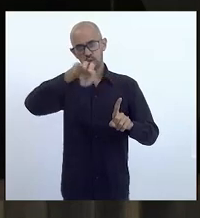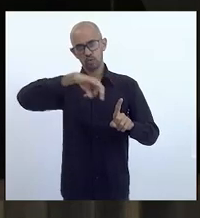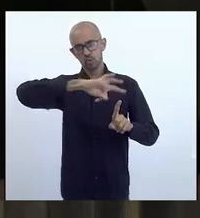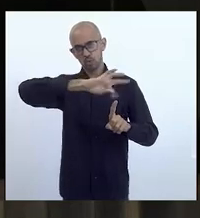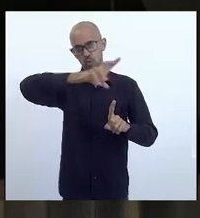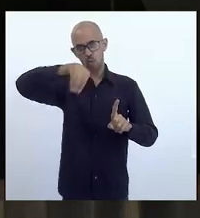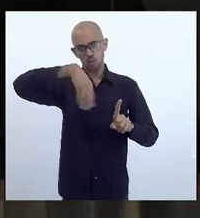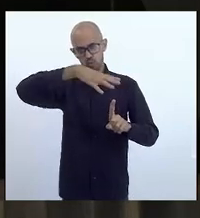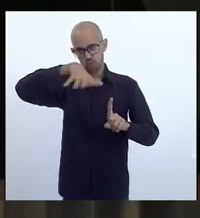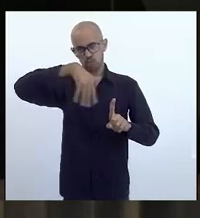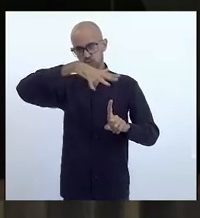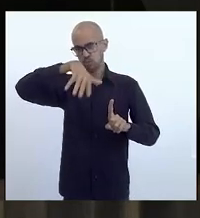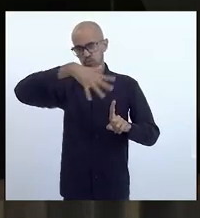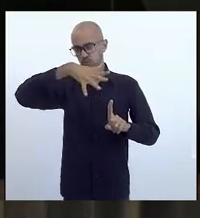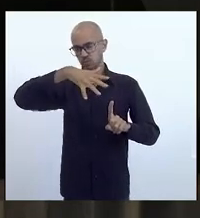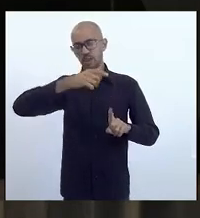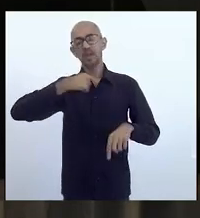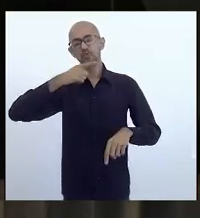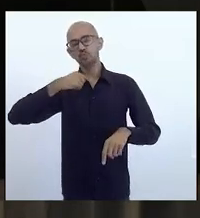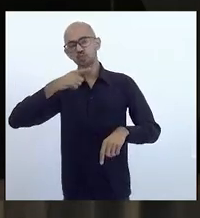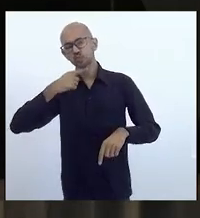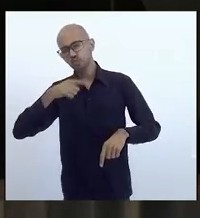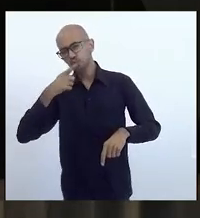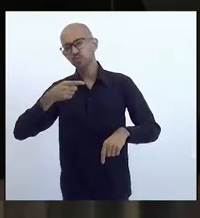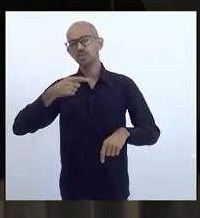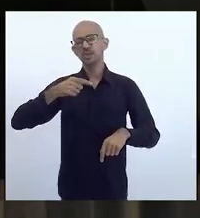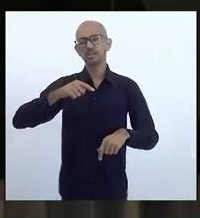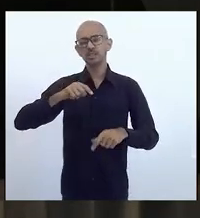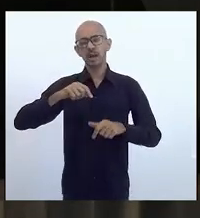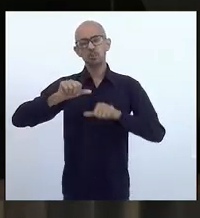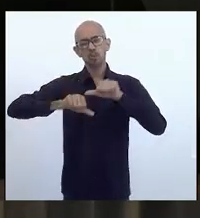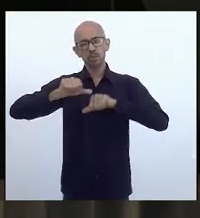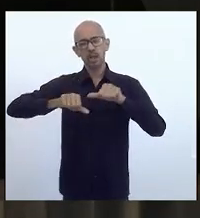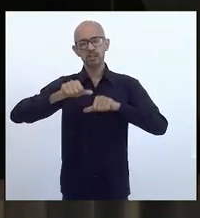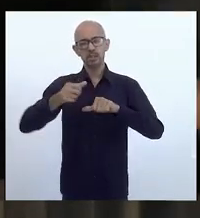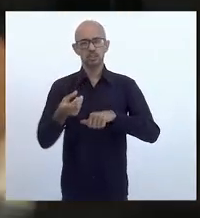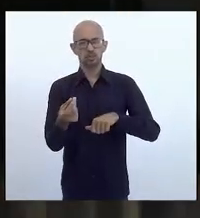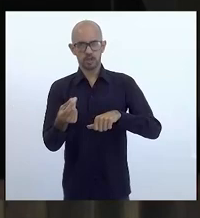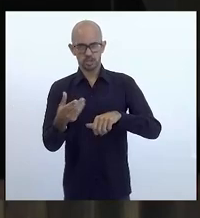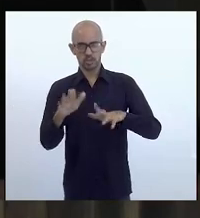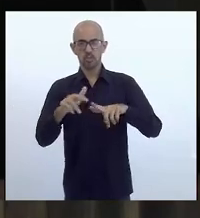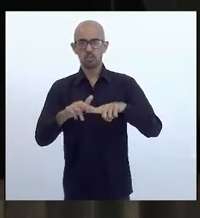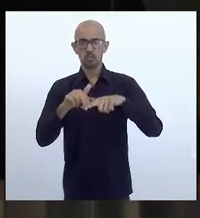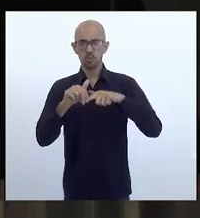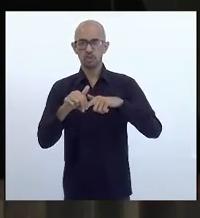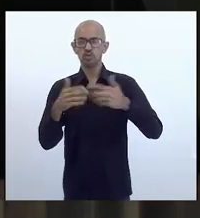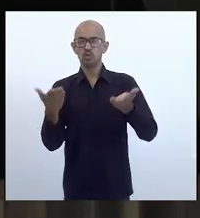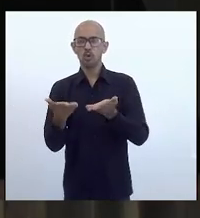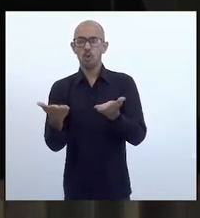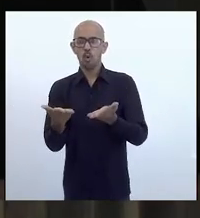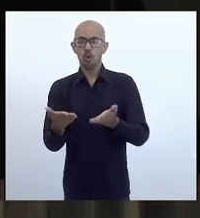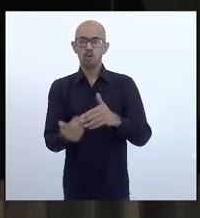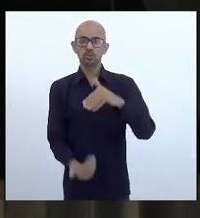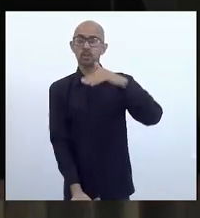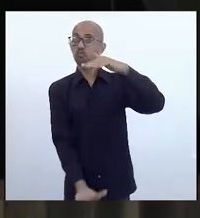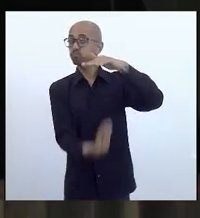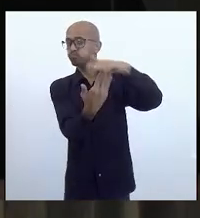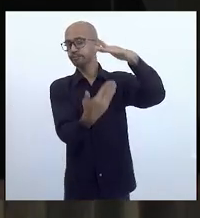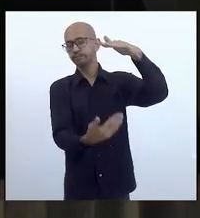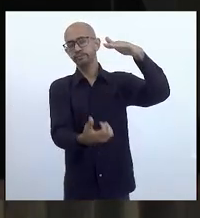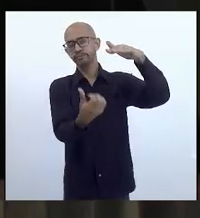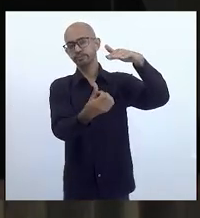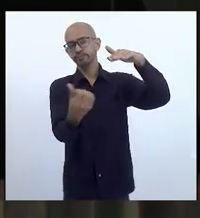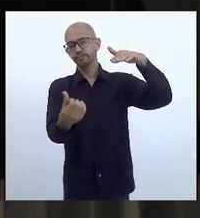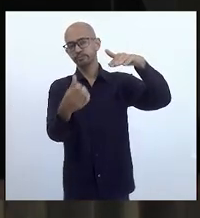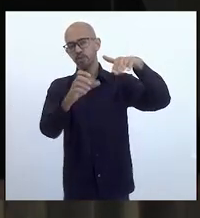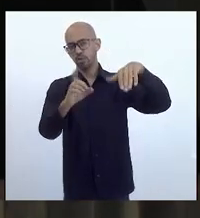petróleo, uma incerteza e uma volatilidade. Portanto, hoje o Brent do barril do petróleo está batendo 66